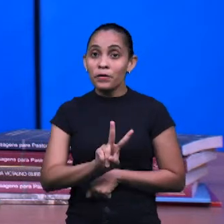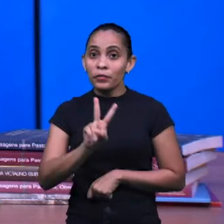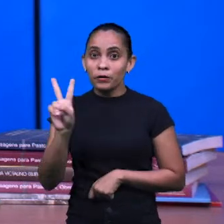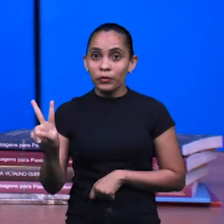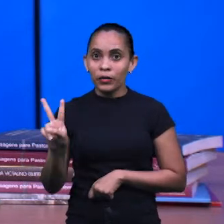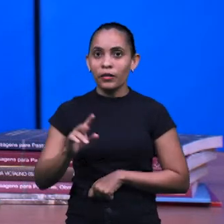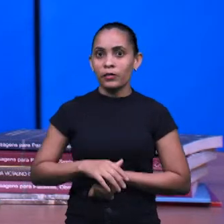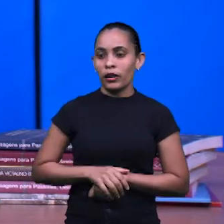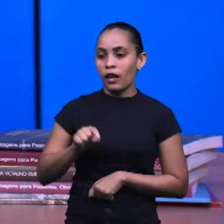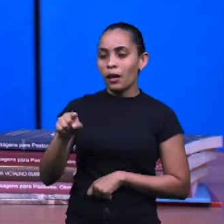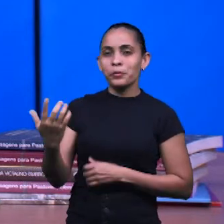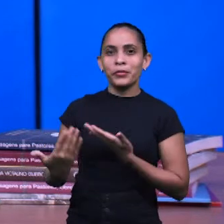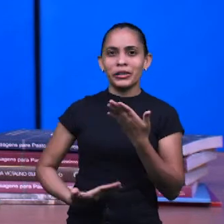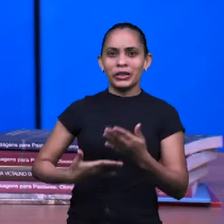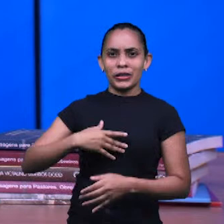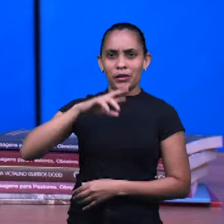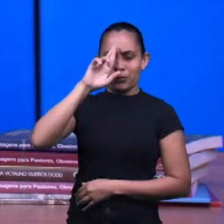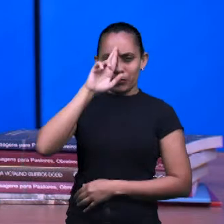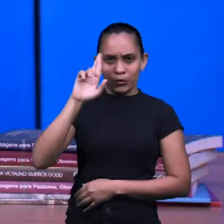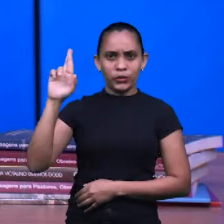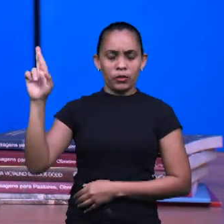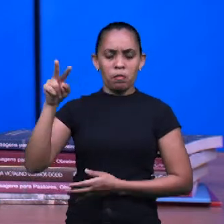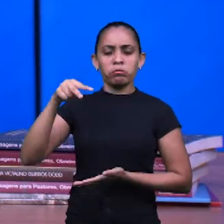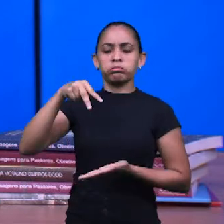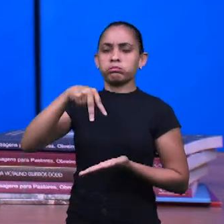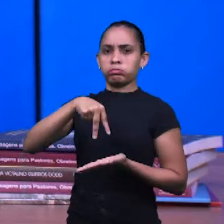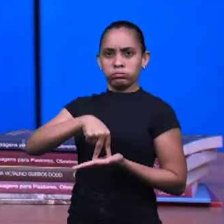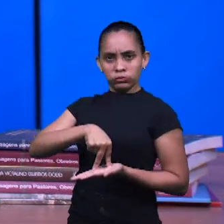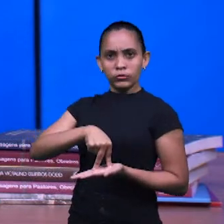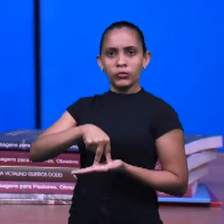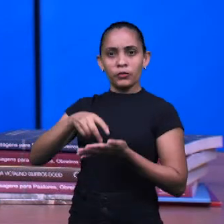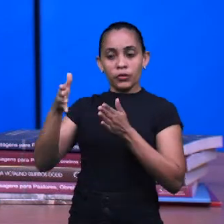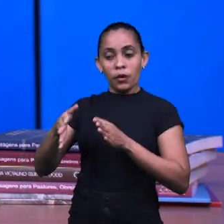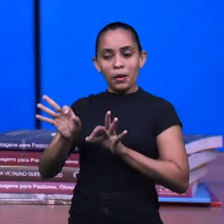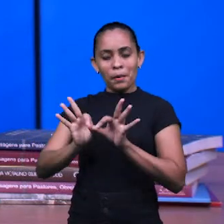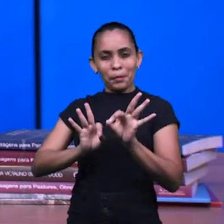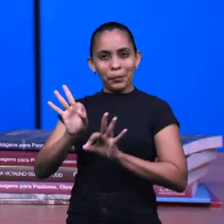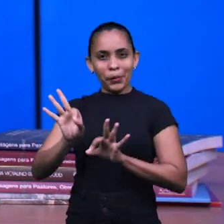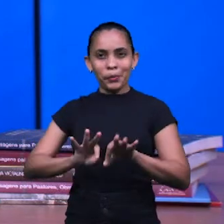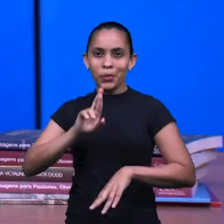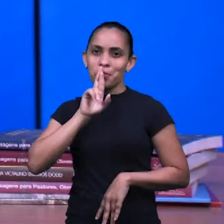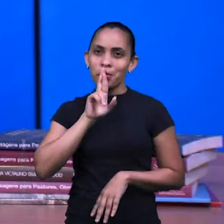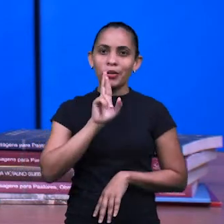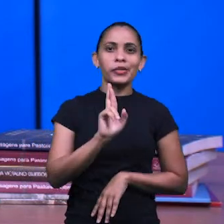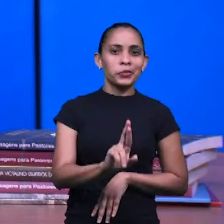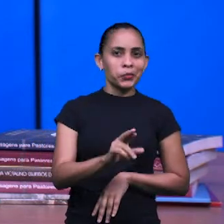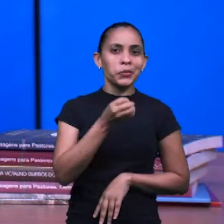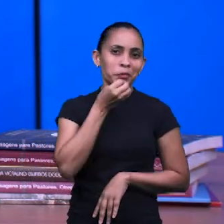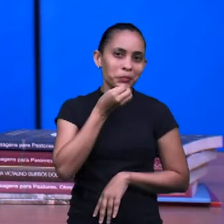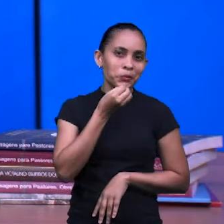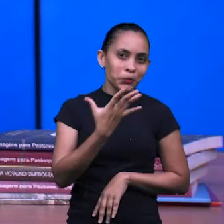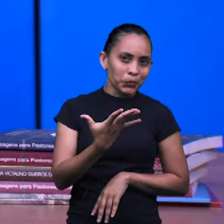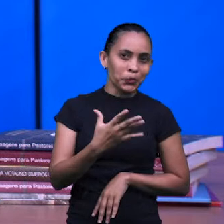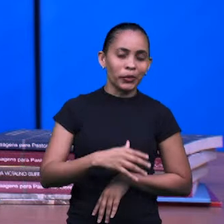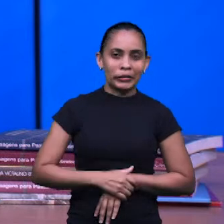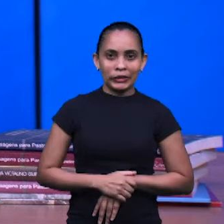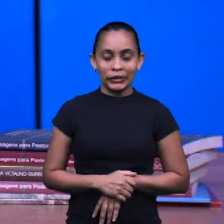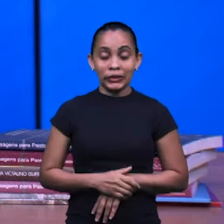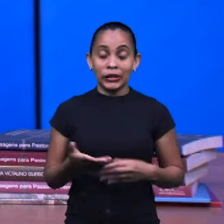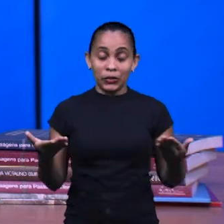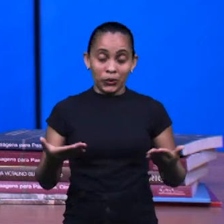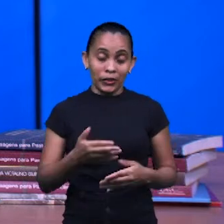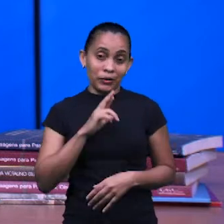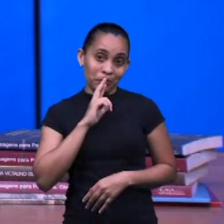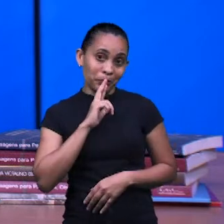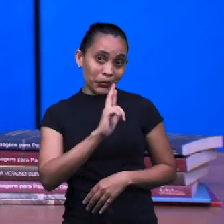a Gabriela é uma serva do Senhor, muito firme. Ela nos preparou essa resposta muito bem colocada e ela vai nos dar a